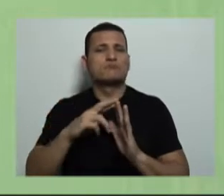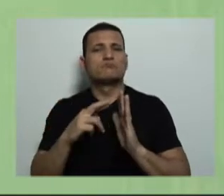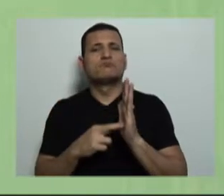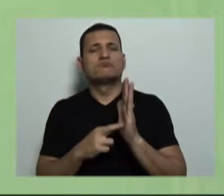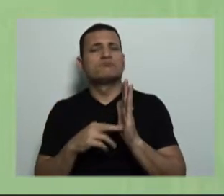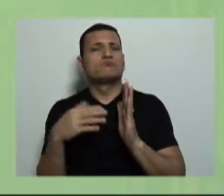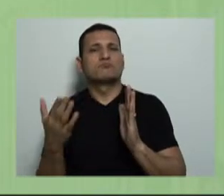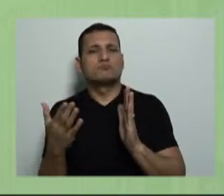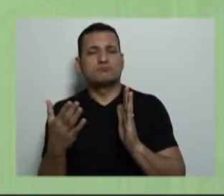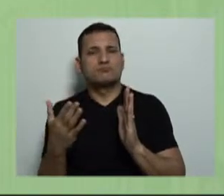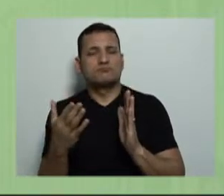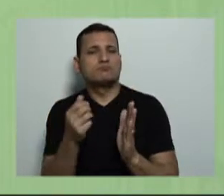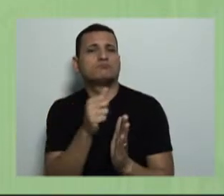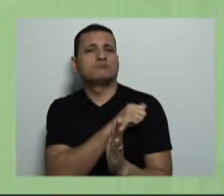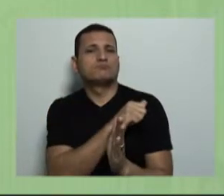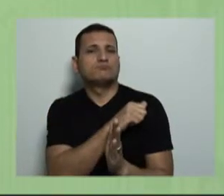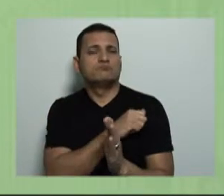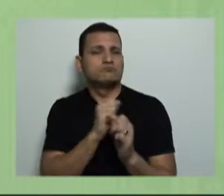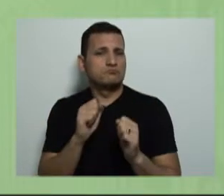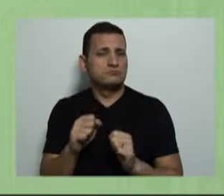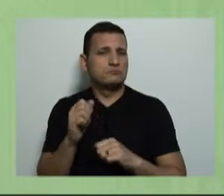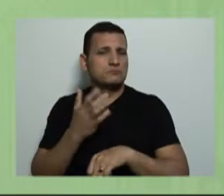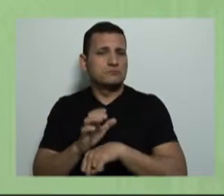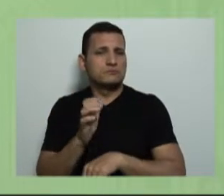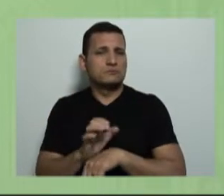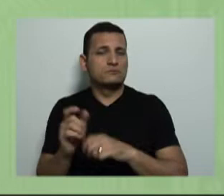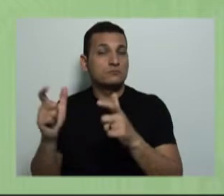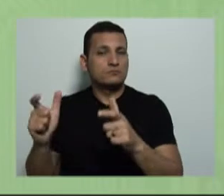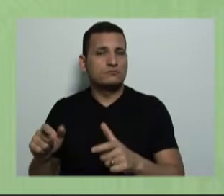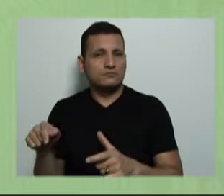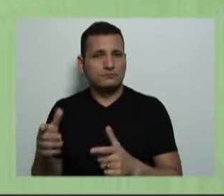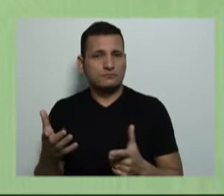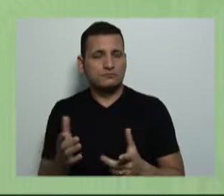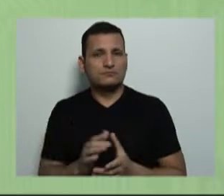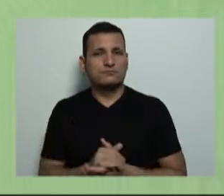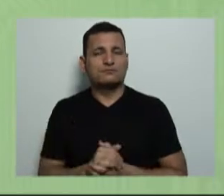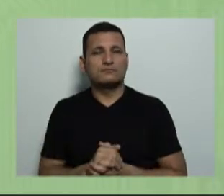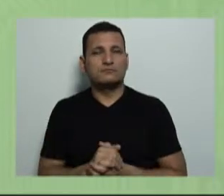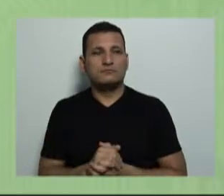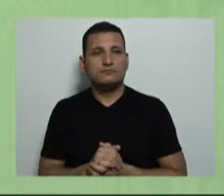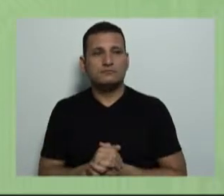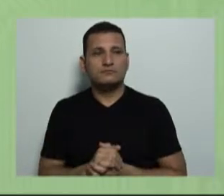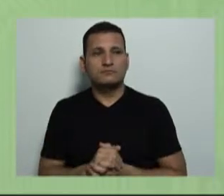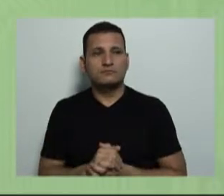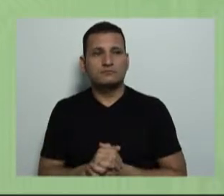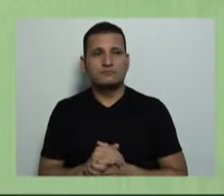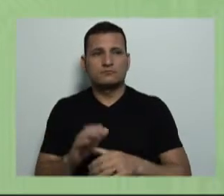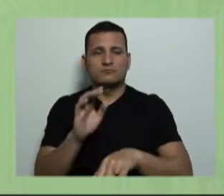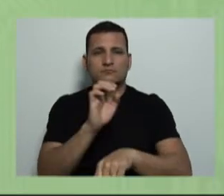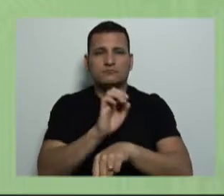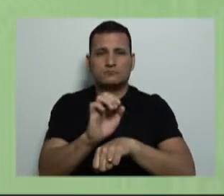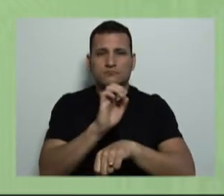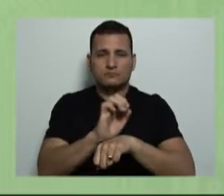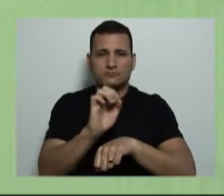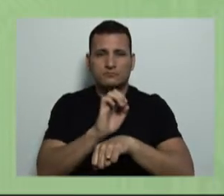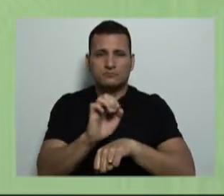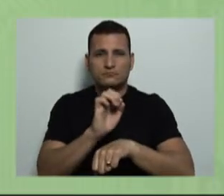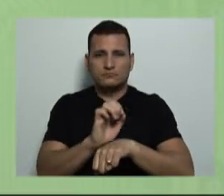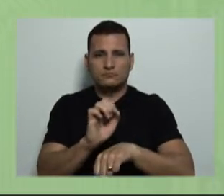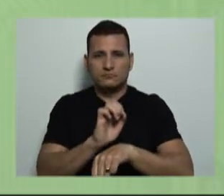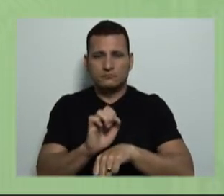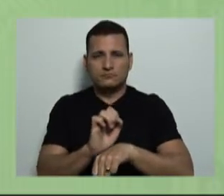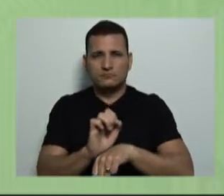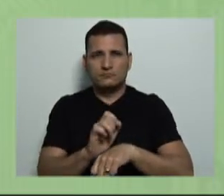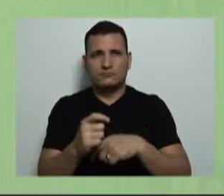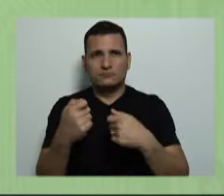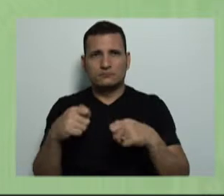requisito para que o aluno possa estagiar em determinado local? O estágio deverá